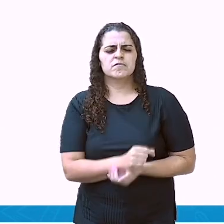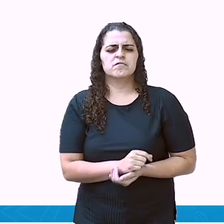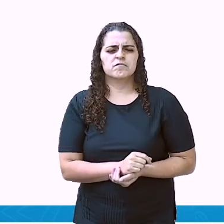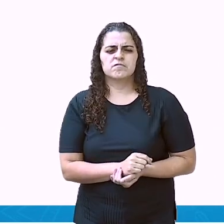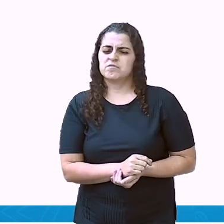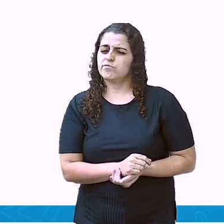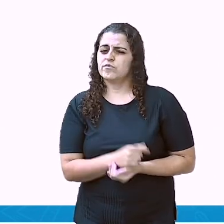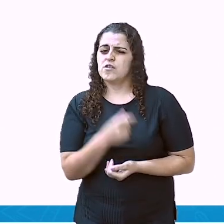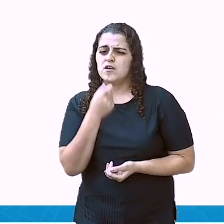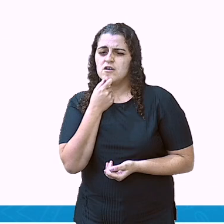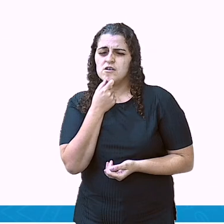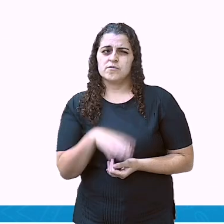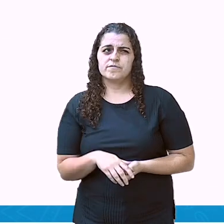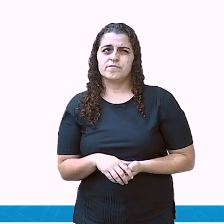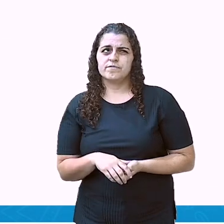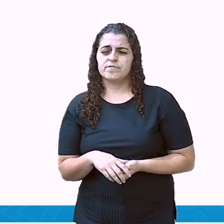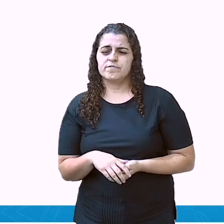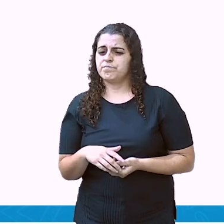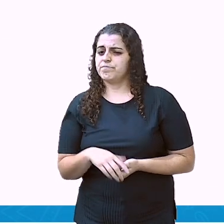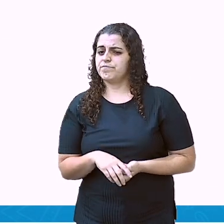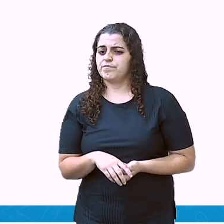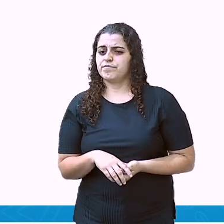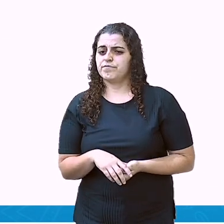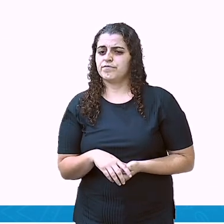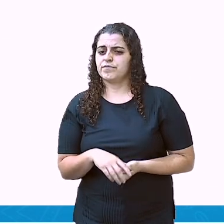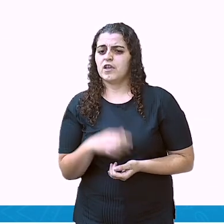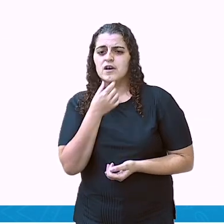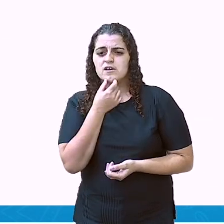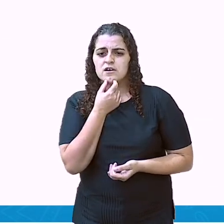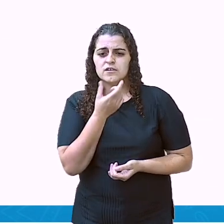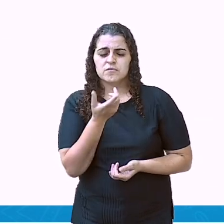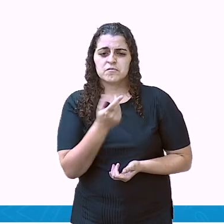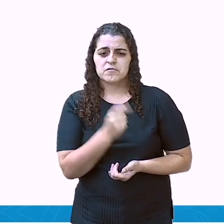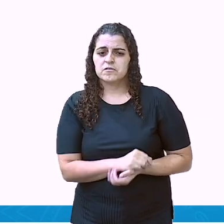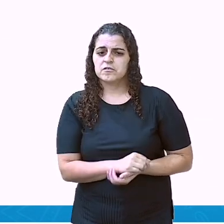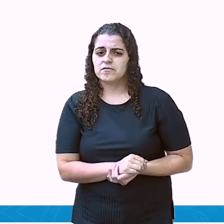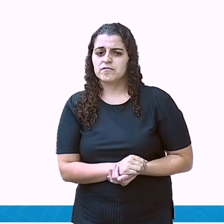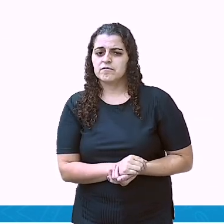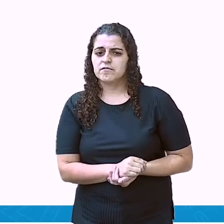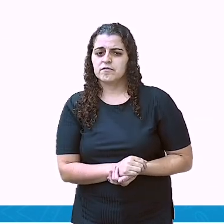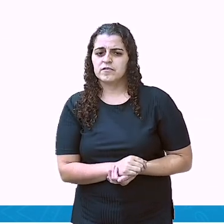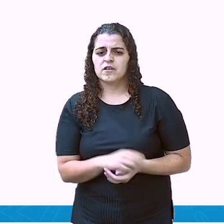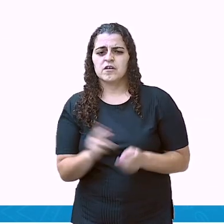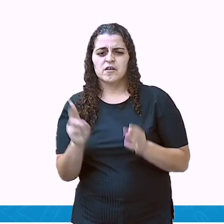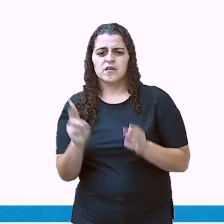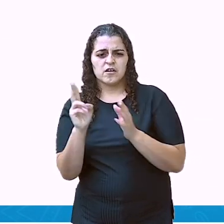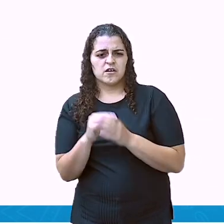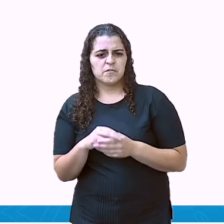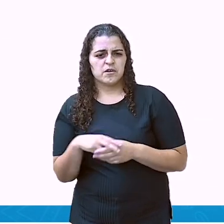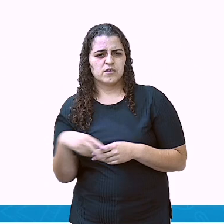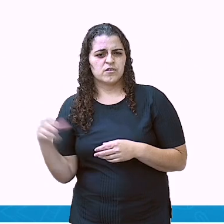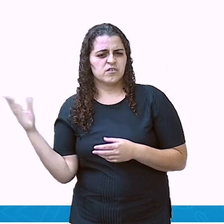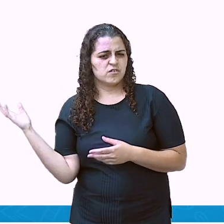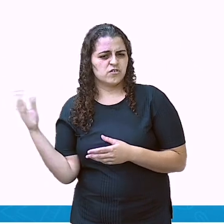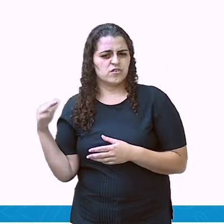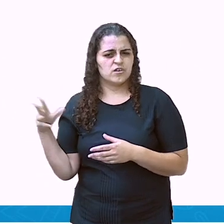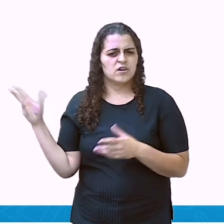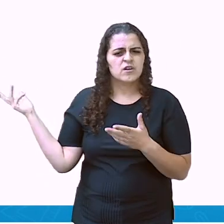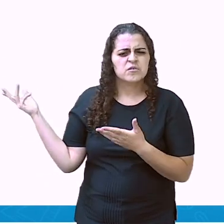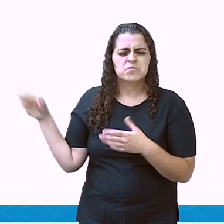ingleses? Será que tem história de inglês na história do nosso país? Pelos